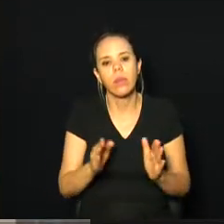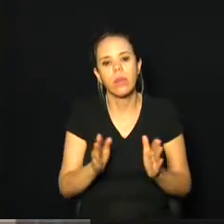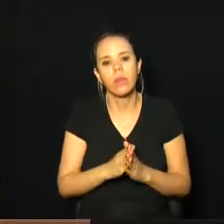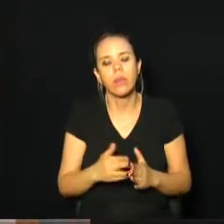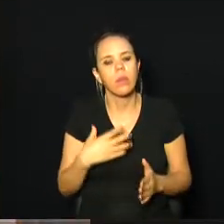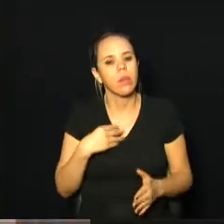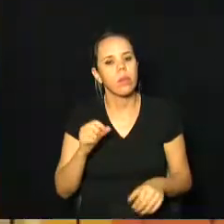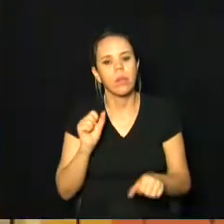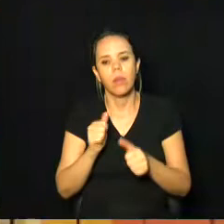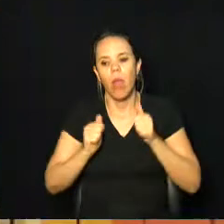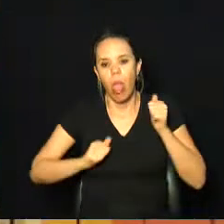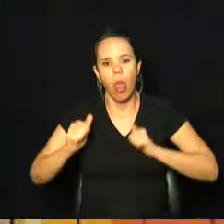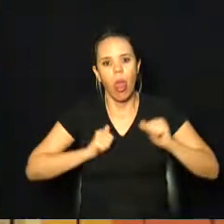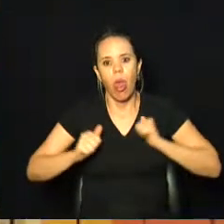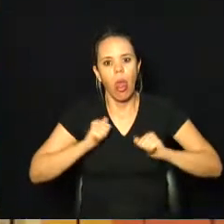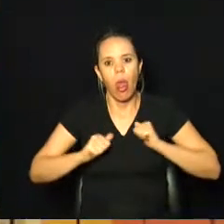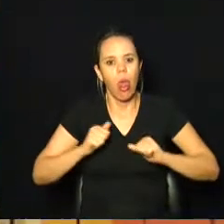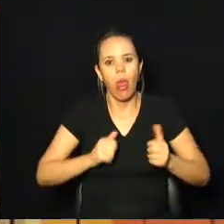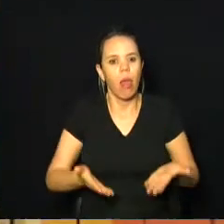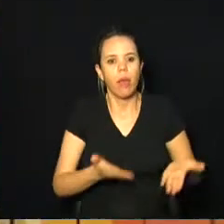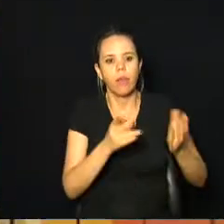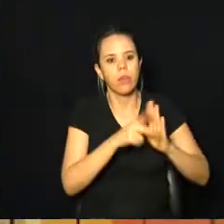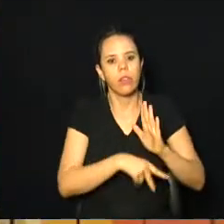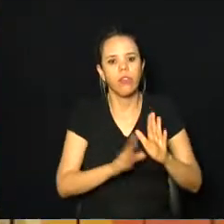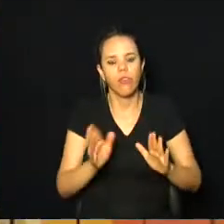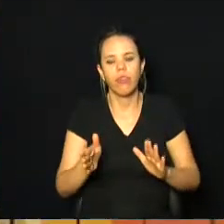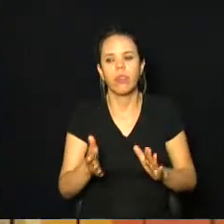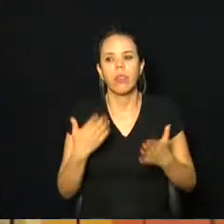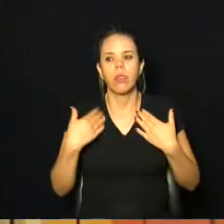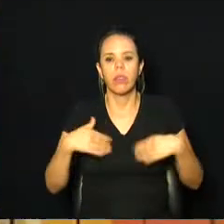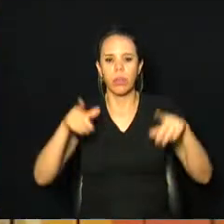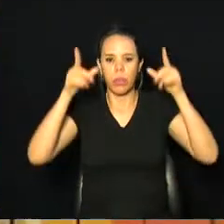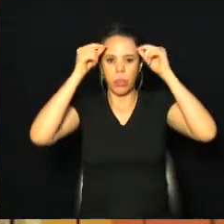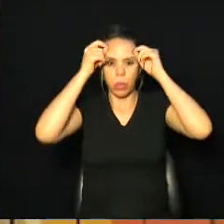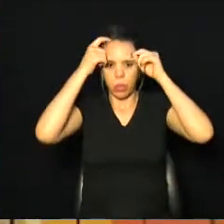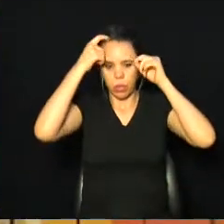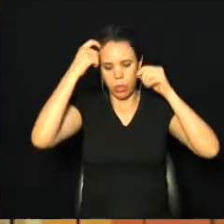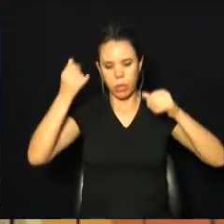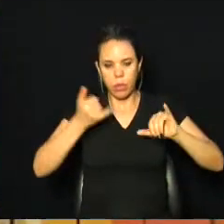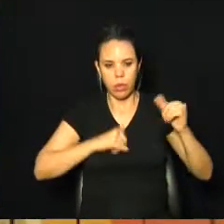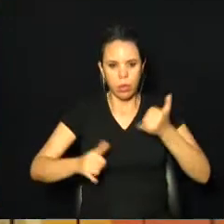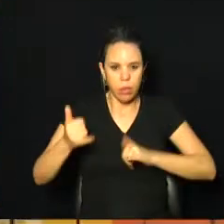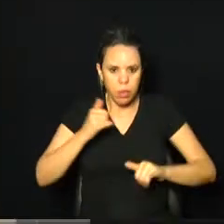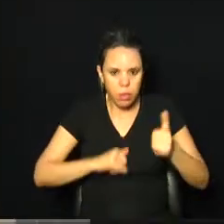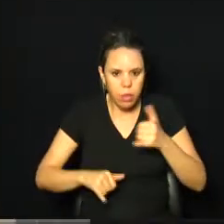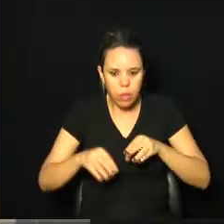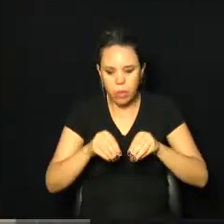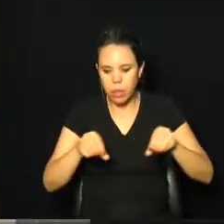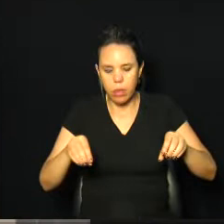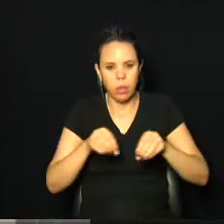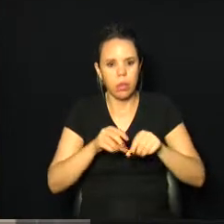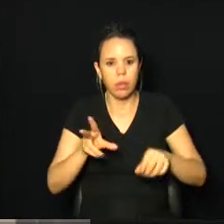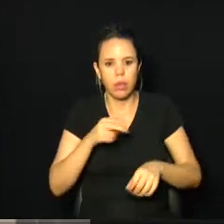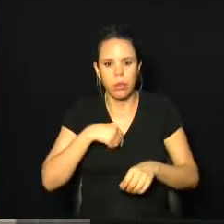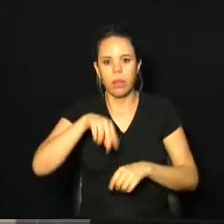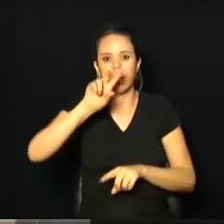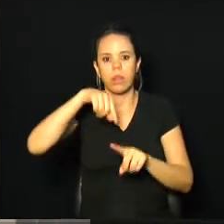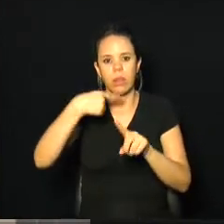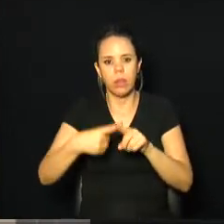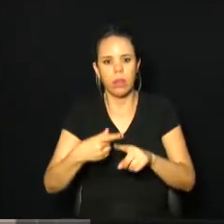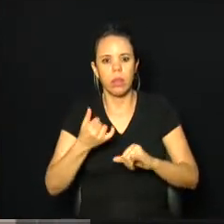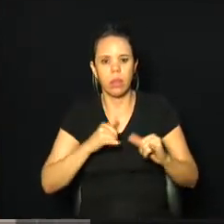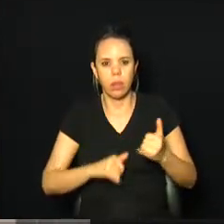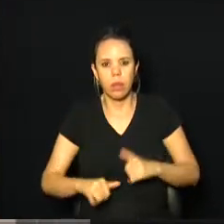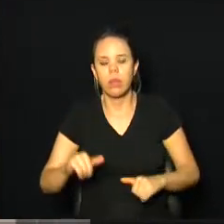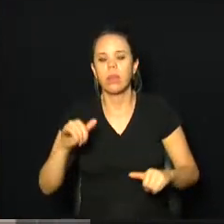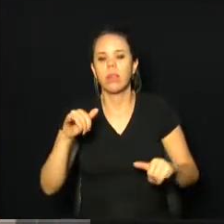para quieto, então você coloca no projeto, ele já dá uma acalmada, porque ele vai gastar energia ali, na areia então é mais ainda, mais energia gasta,